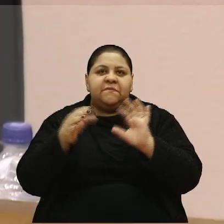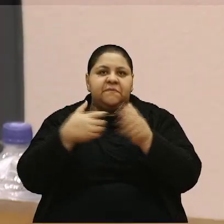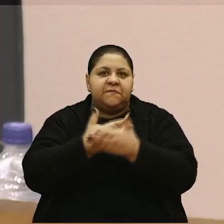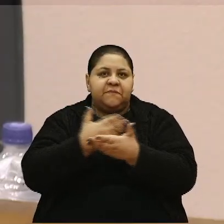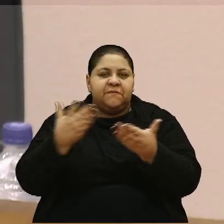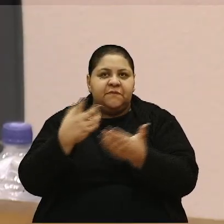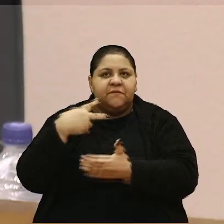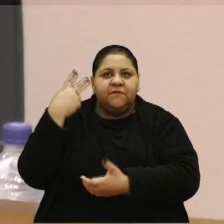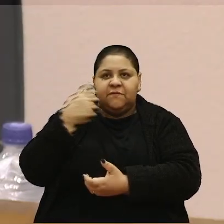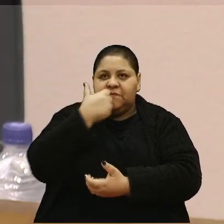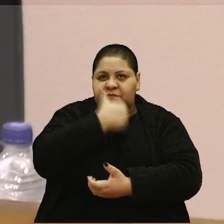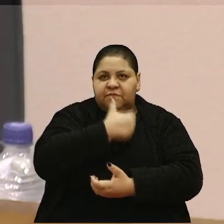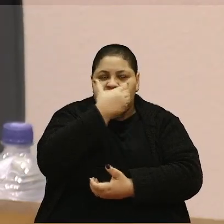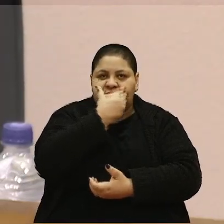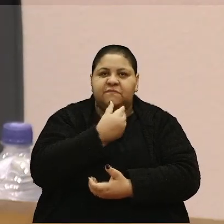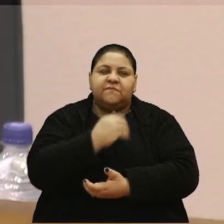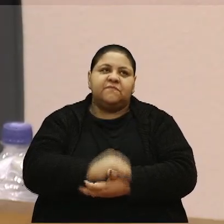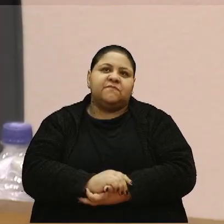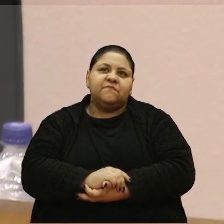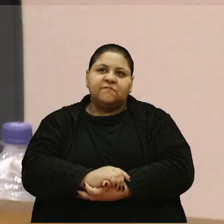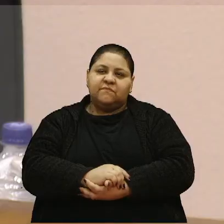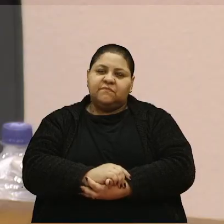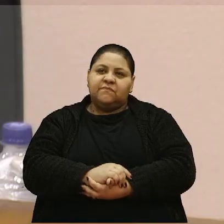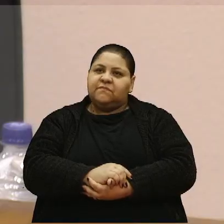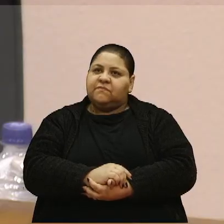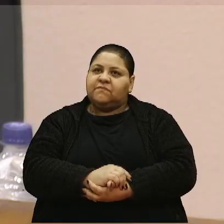senhoras vereadoras e dos senhores vereadores.